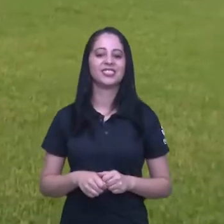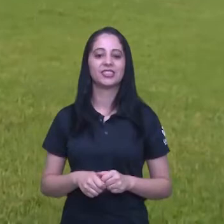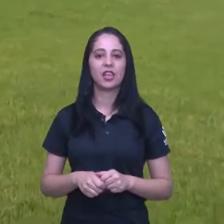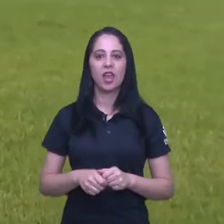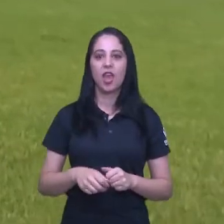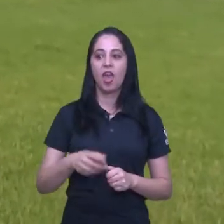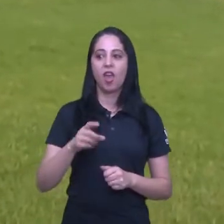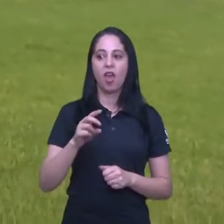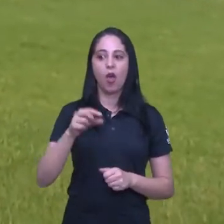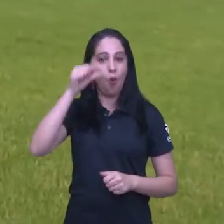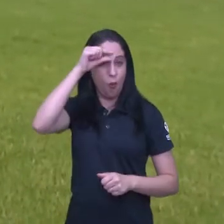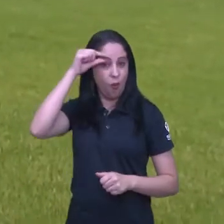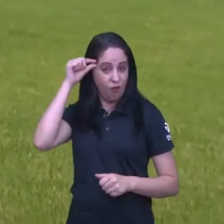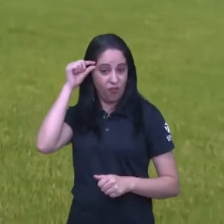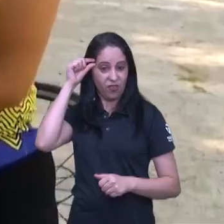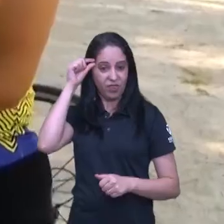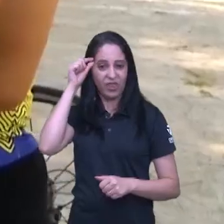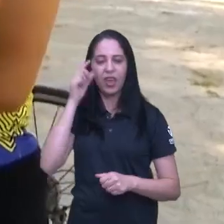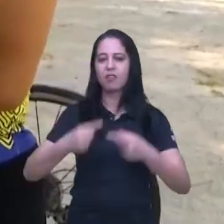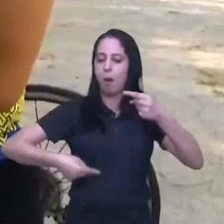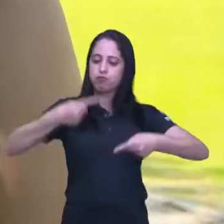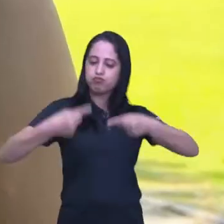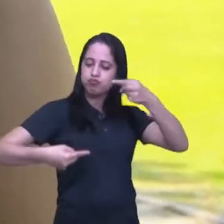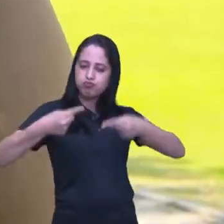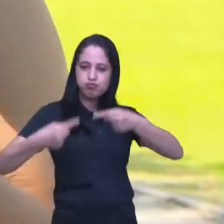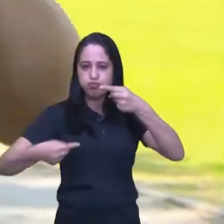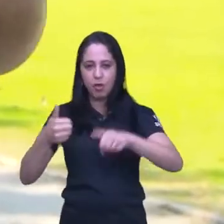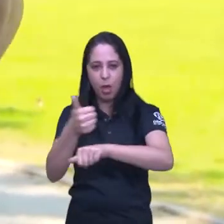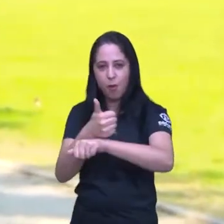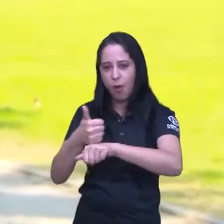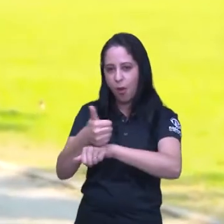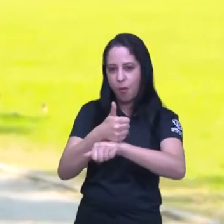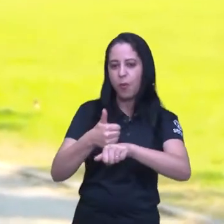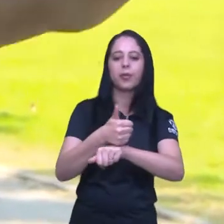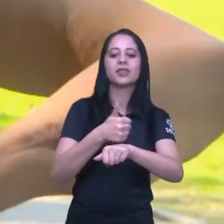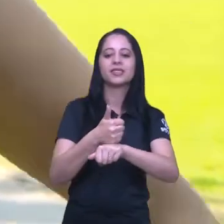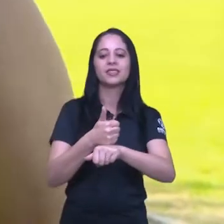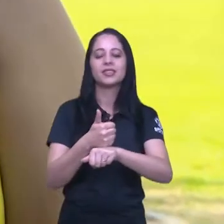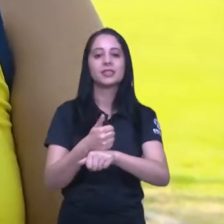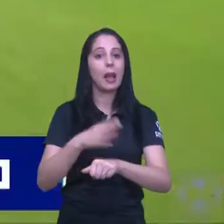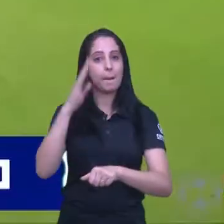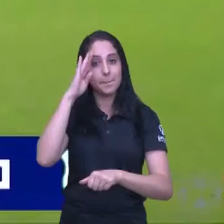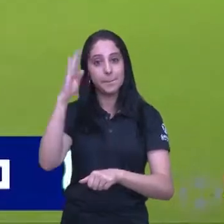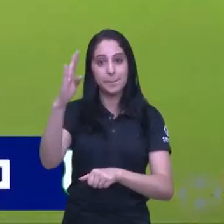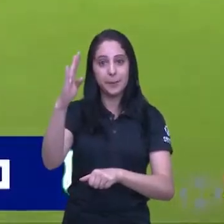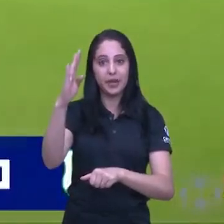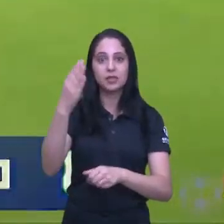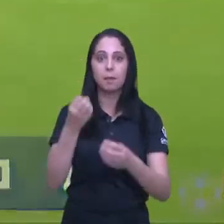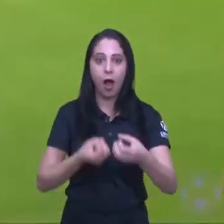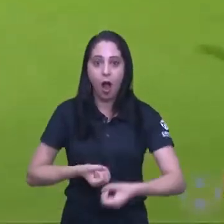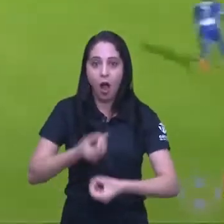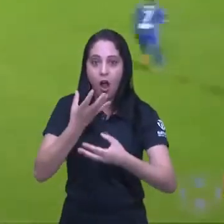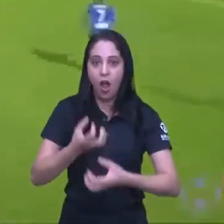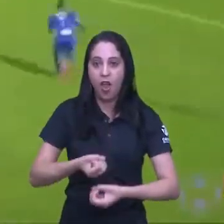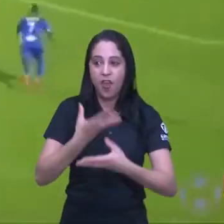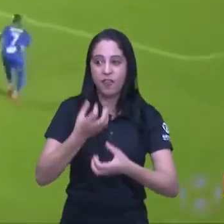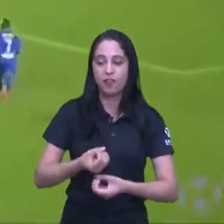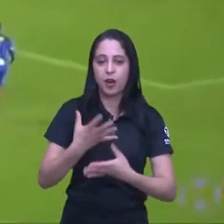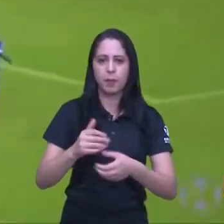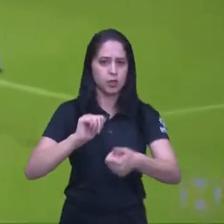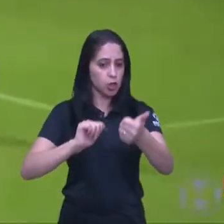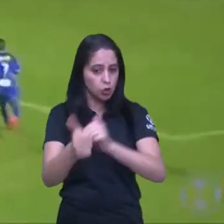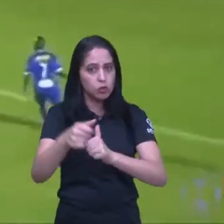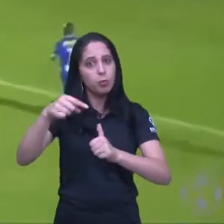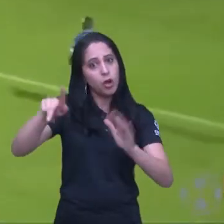Vieira Júnior Vai comandar a atração que vai debater com especialistas e profissionais da área as principais informações